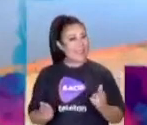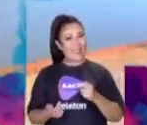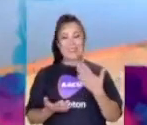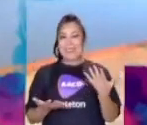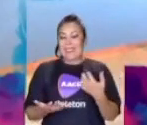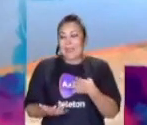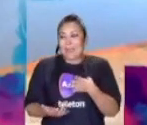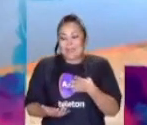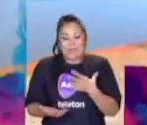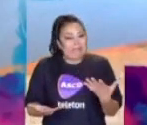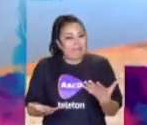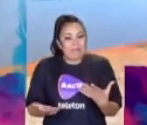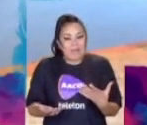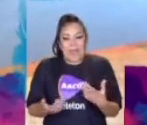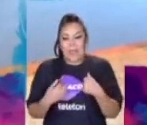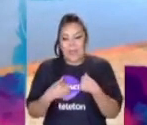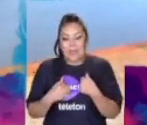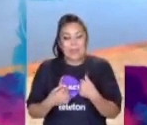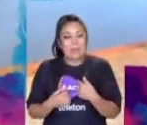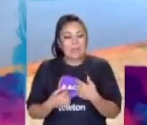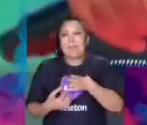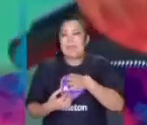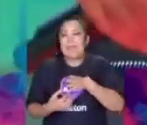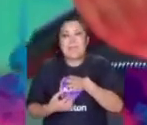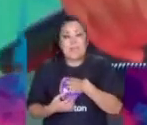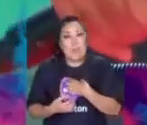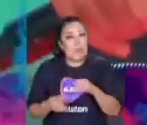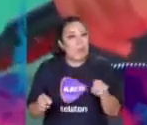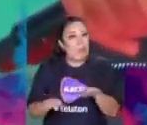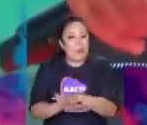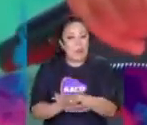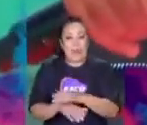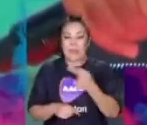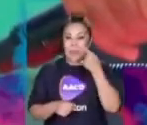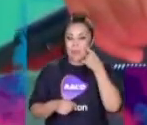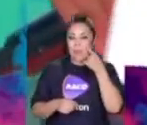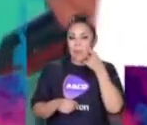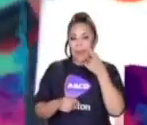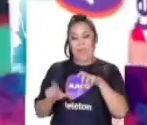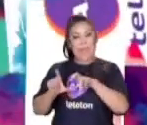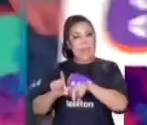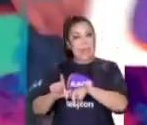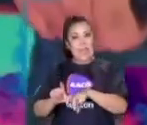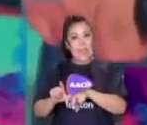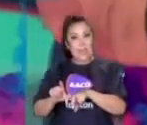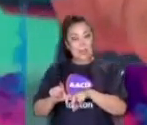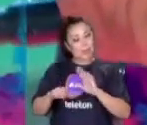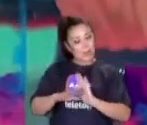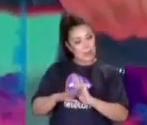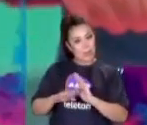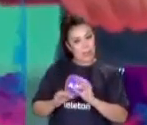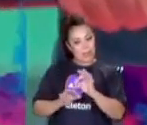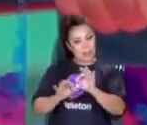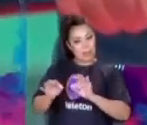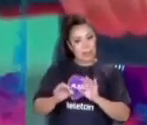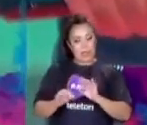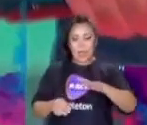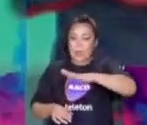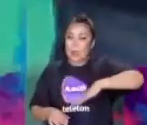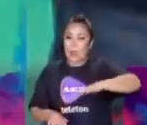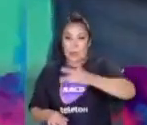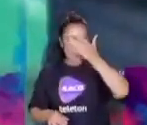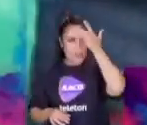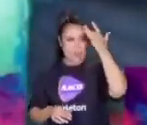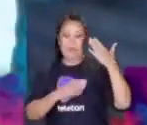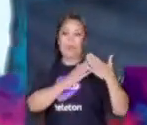tô extremamente, eu fico realizada em ver que essa construção do Teleton é de todas as pessoas. É